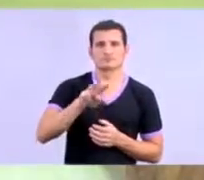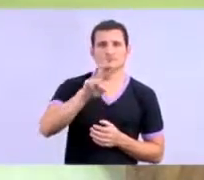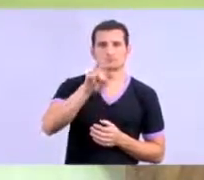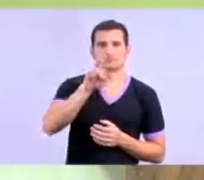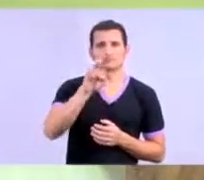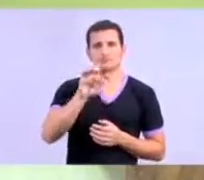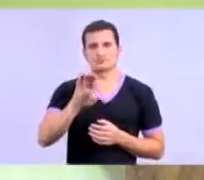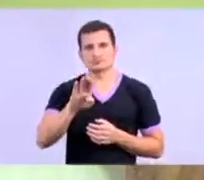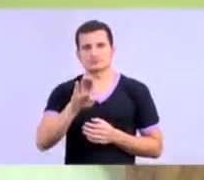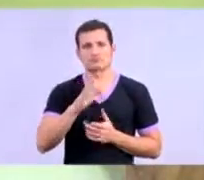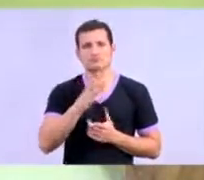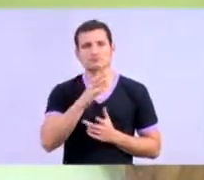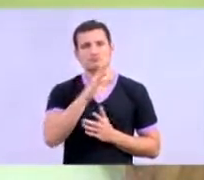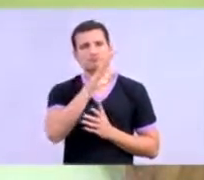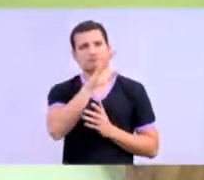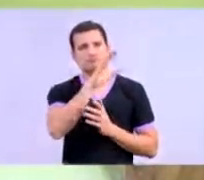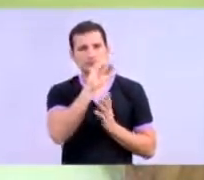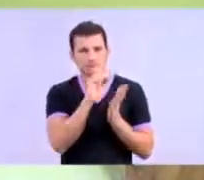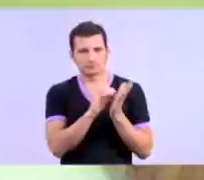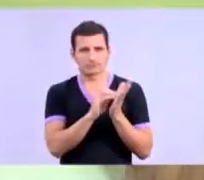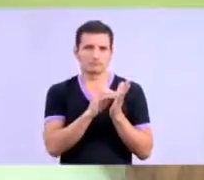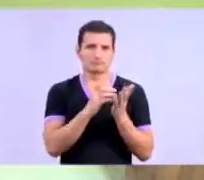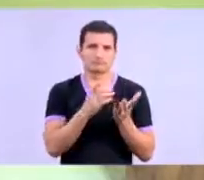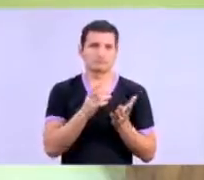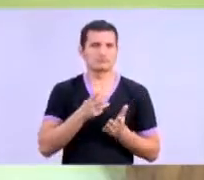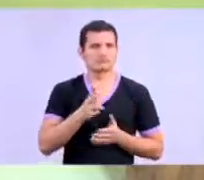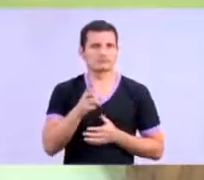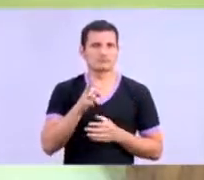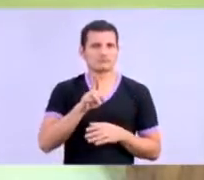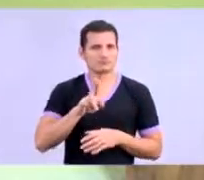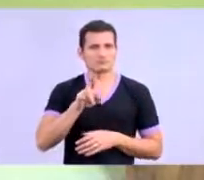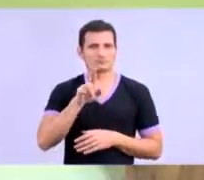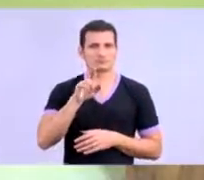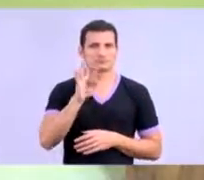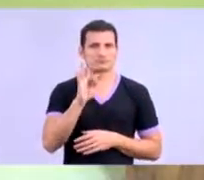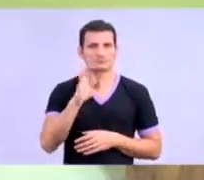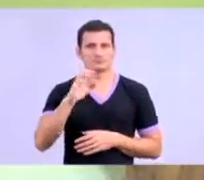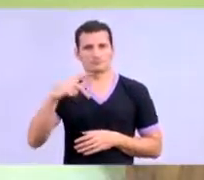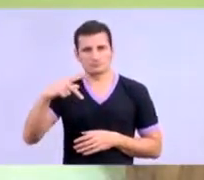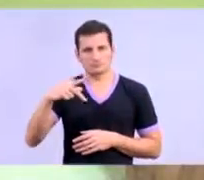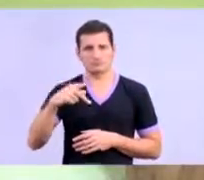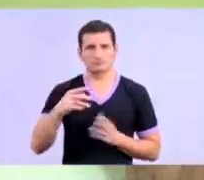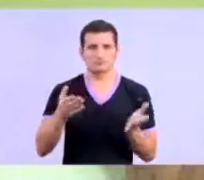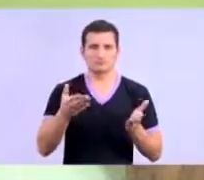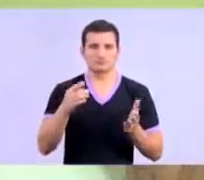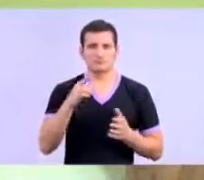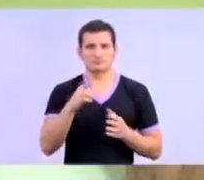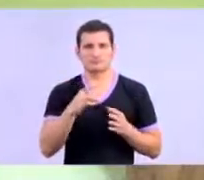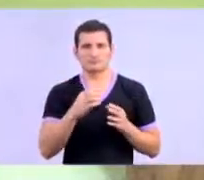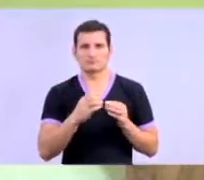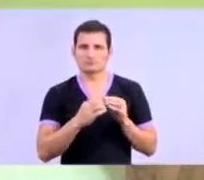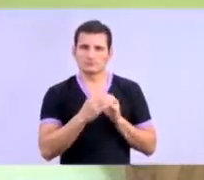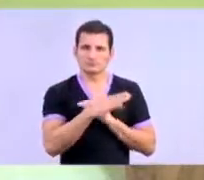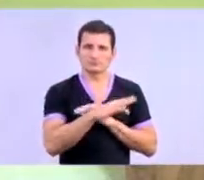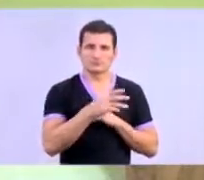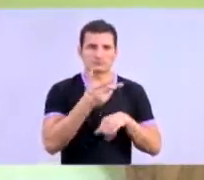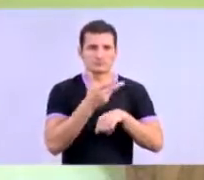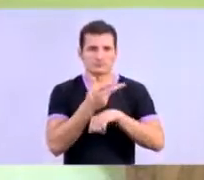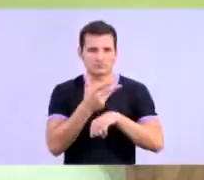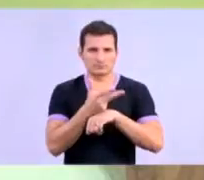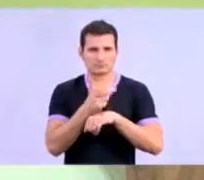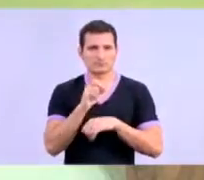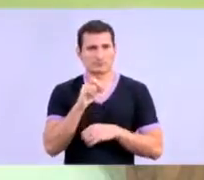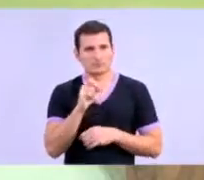baixa uma página da web, você sempre usa o TCP. Agora, quando você transmite áudio ou vídeo, né,